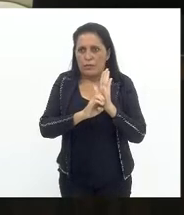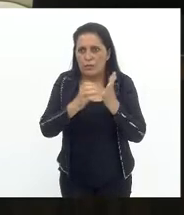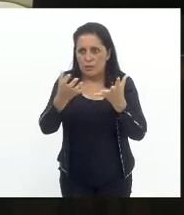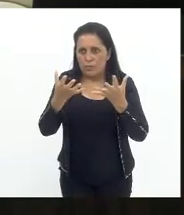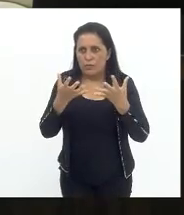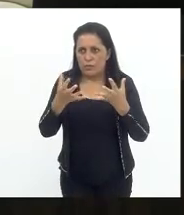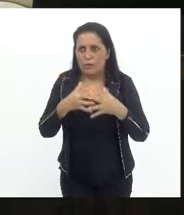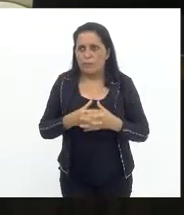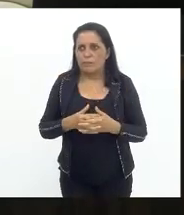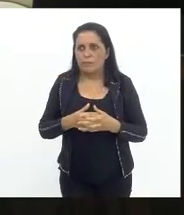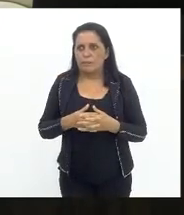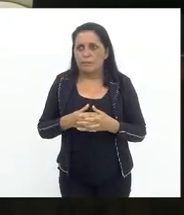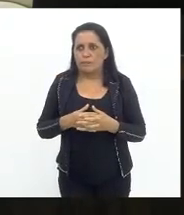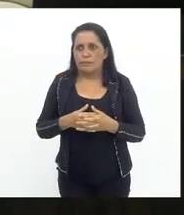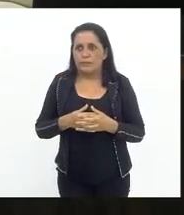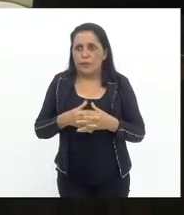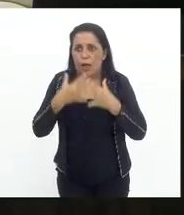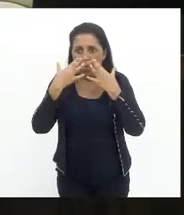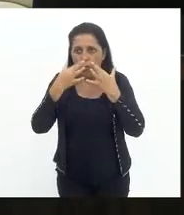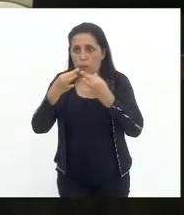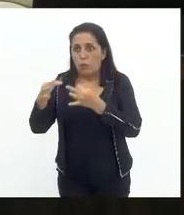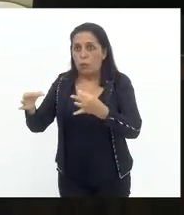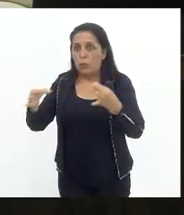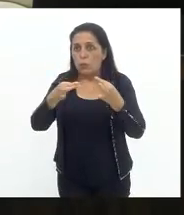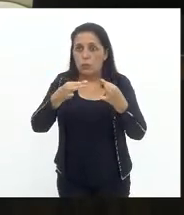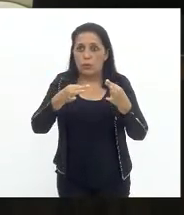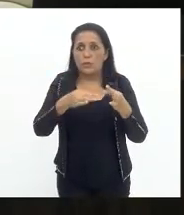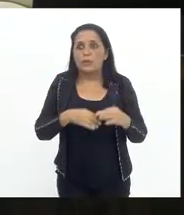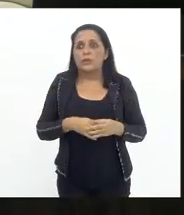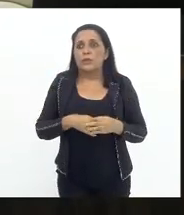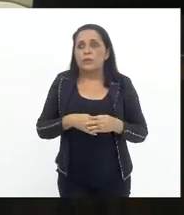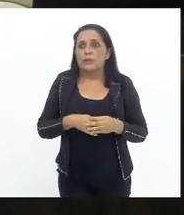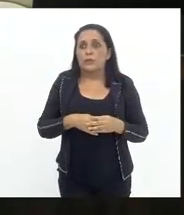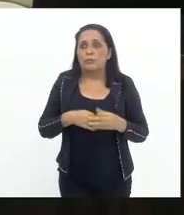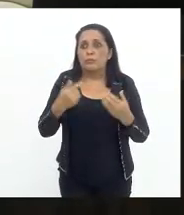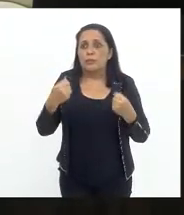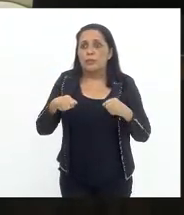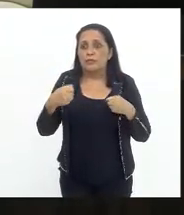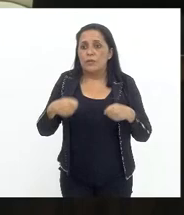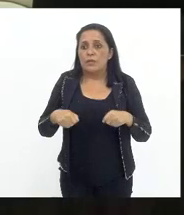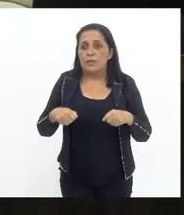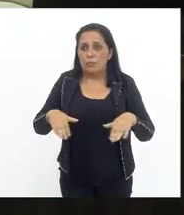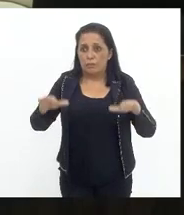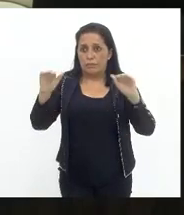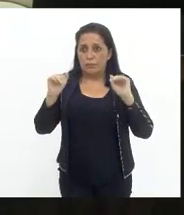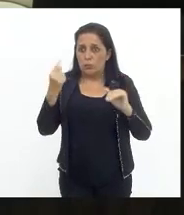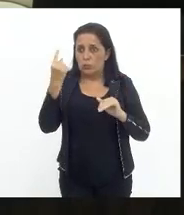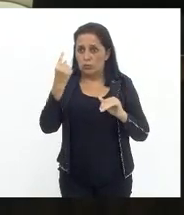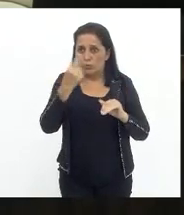aqui chamar a atenção dos autores para que nós pudéssemos fazer uma audiência pública, no mínimo uma.